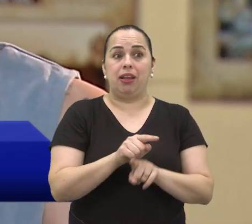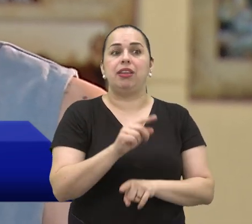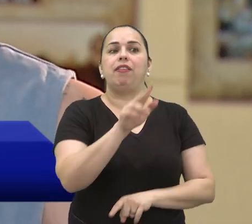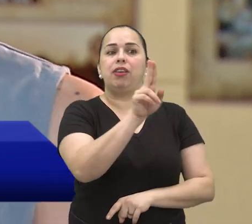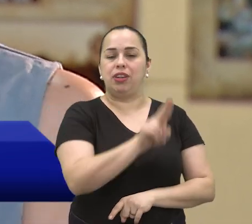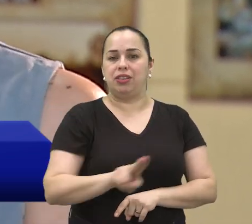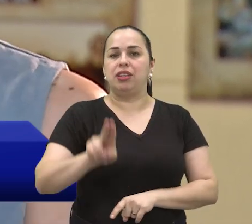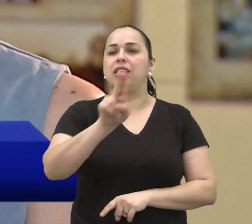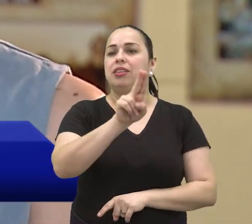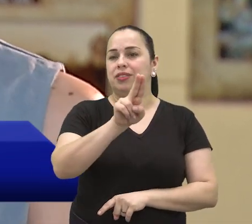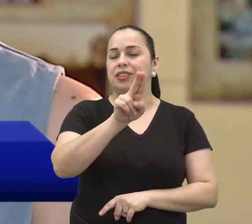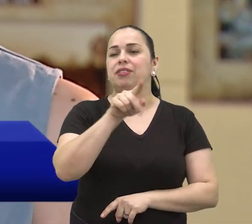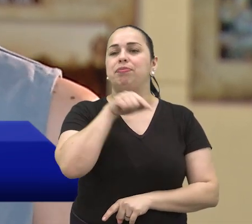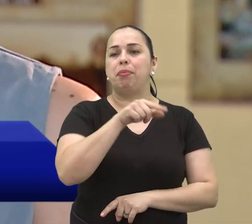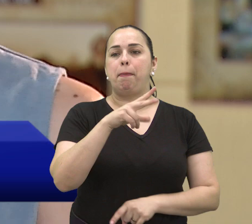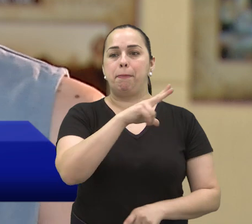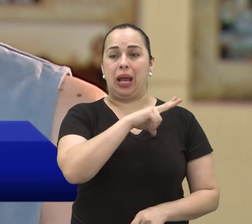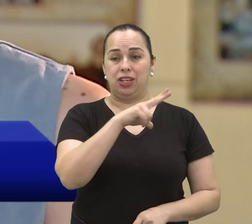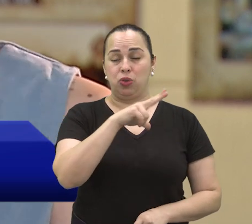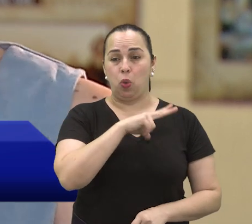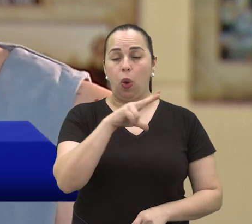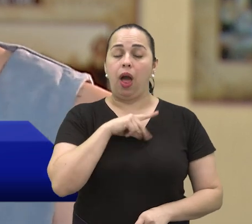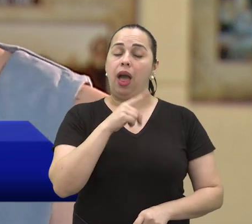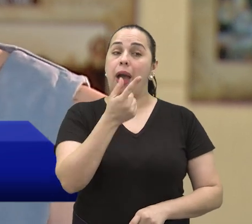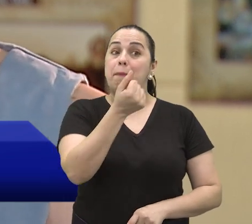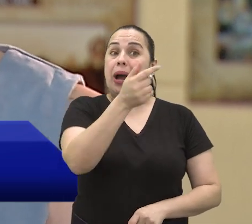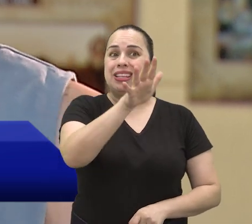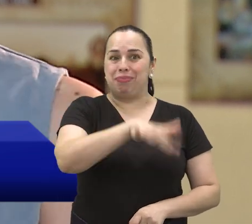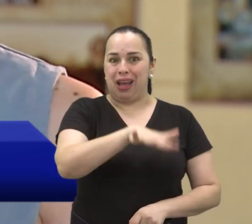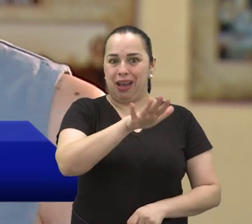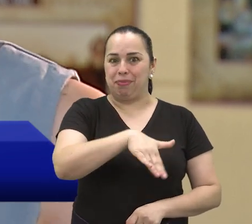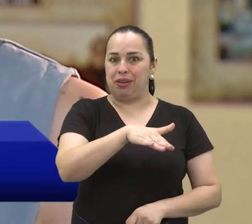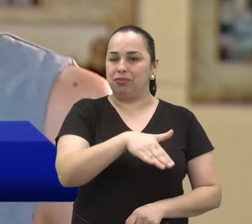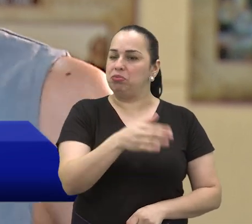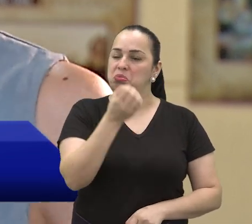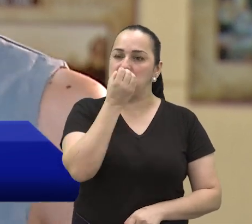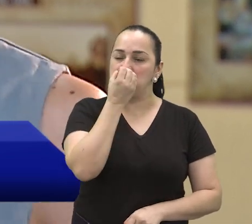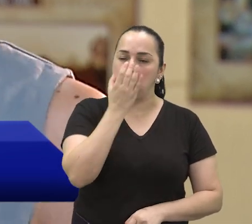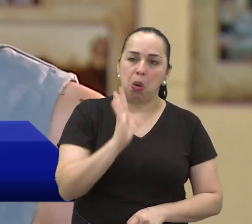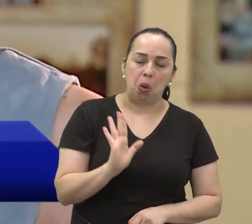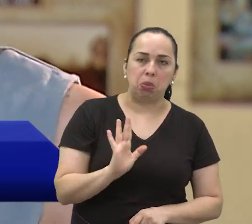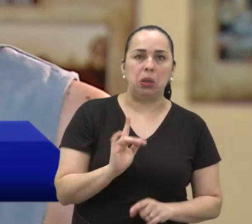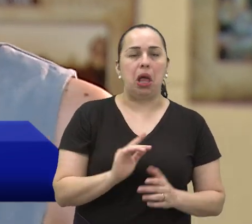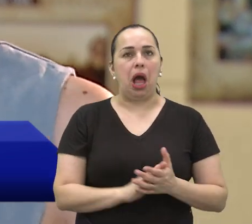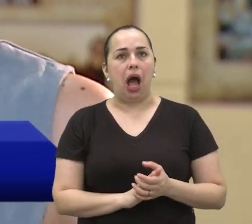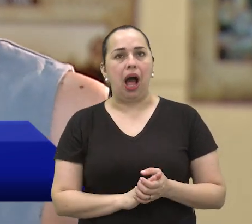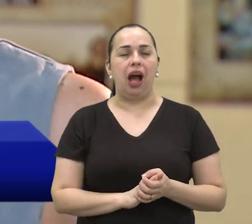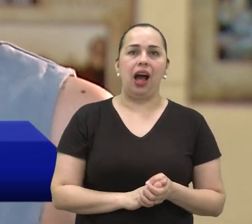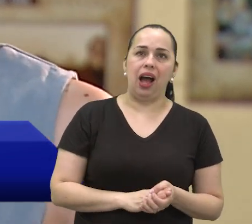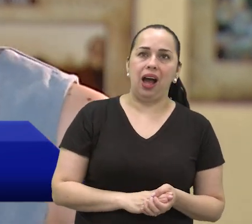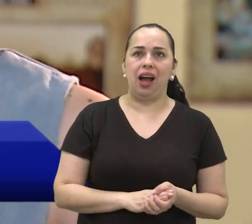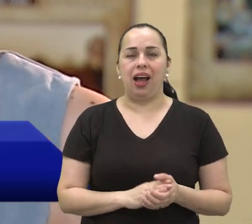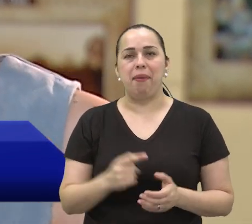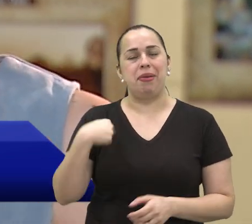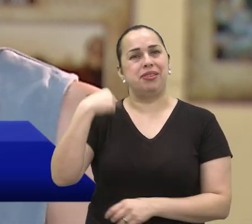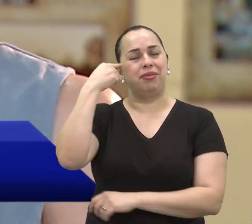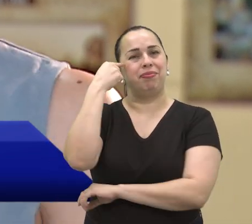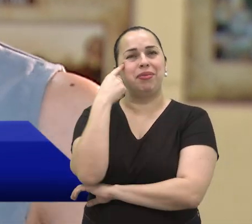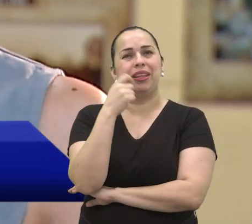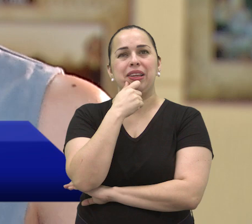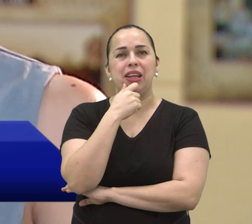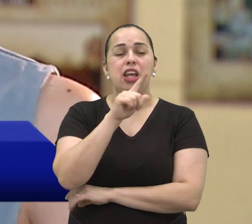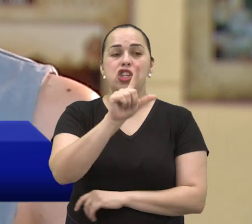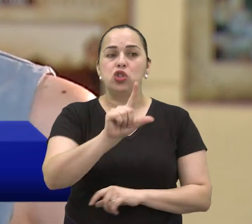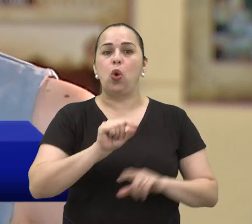costumam ser os cursos mais baratos para uma pessoa fazer, o que não necessariamente é uma coisa boa, pensando que assim, às vezes a pessoa